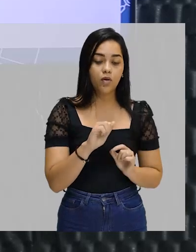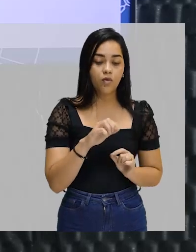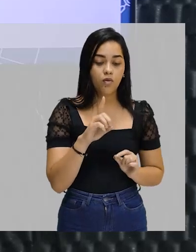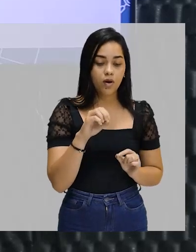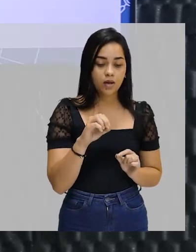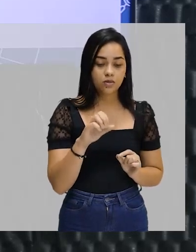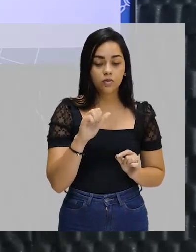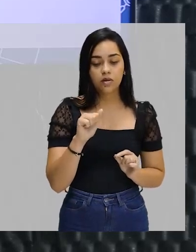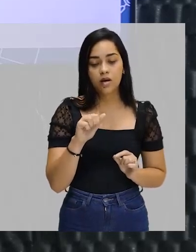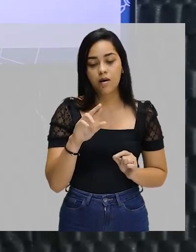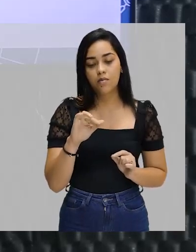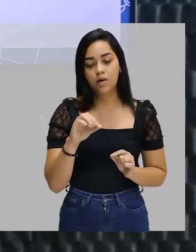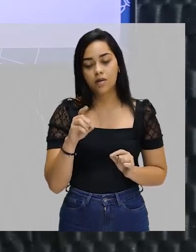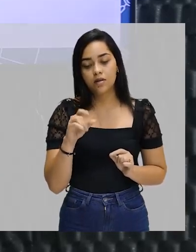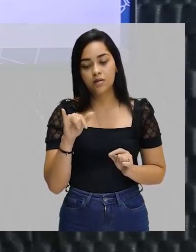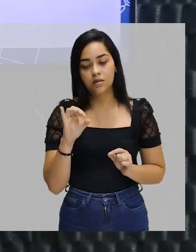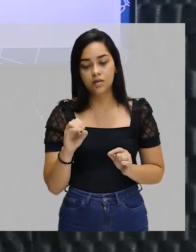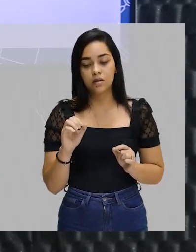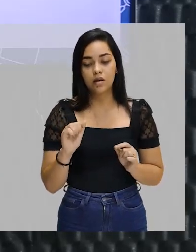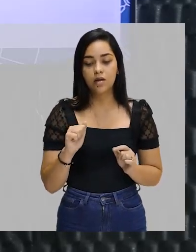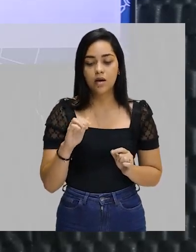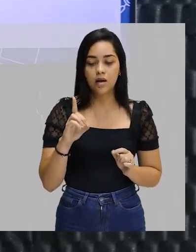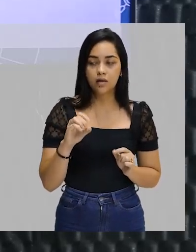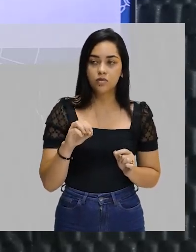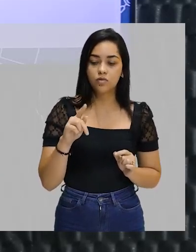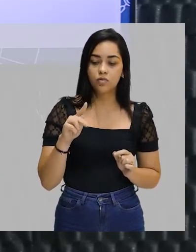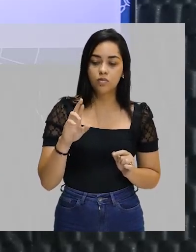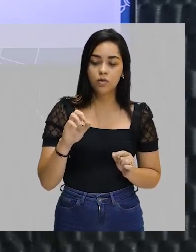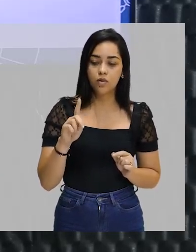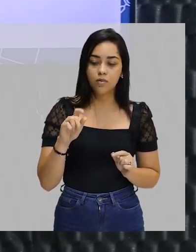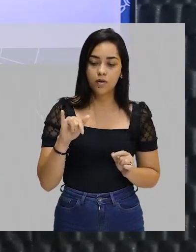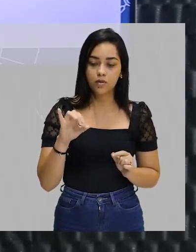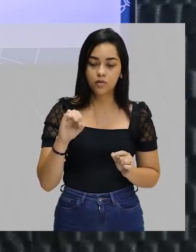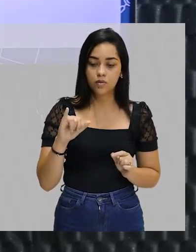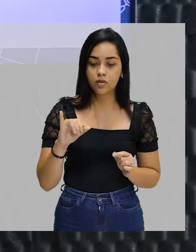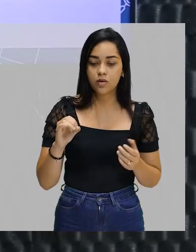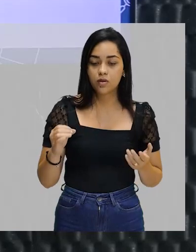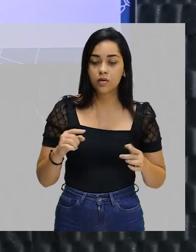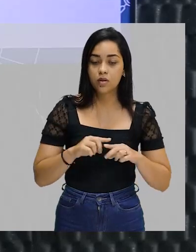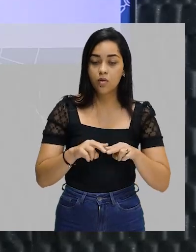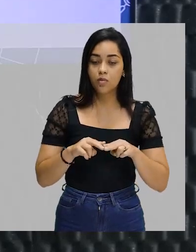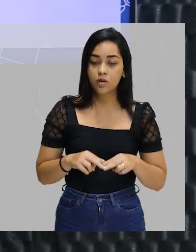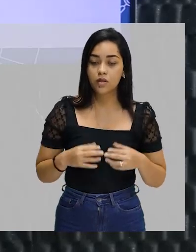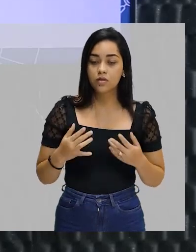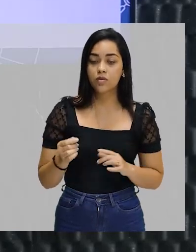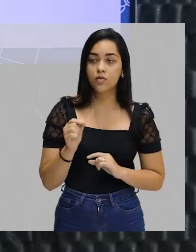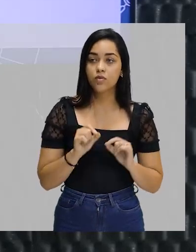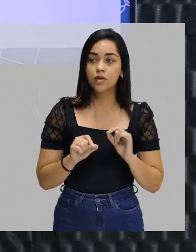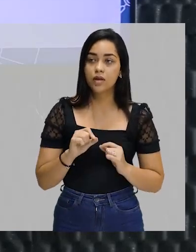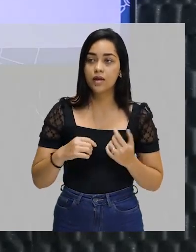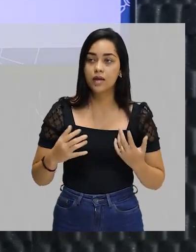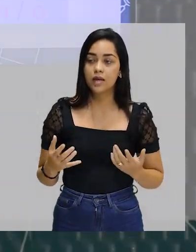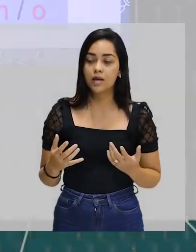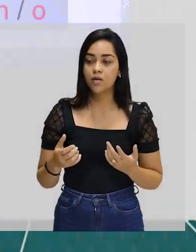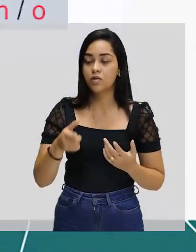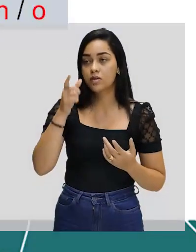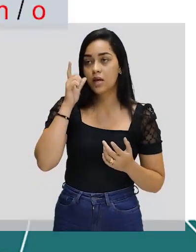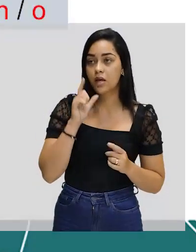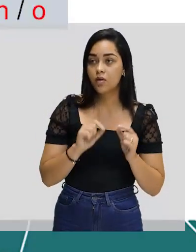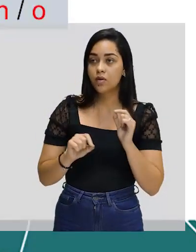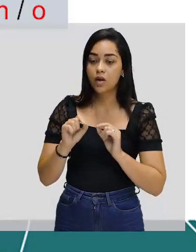ácido carboxílico, ácido propenóico. Então, dessa forma, turminha, a gente